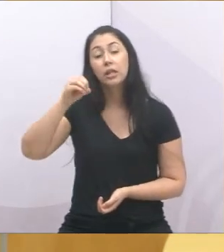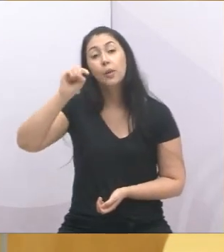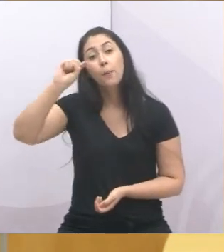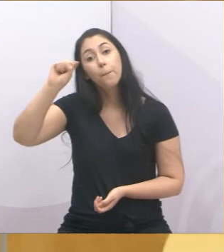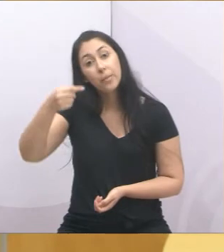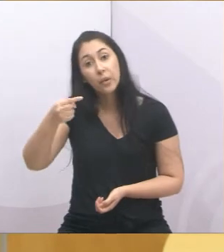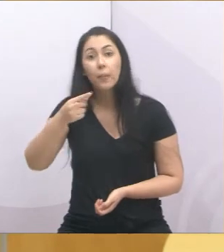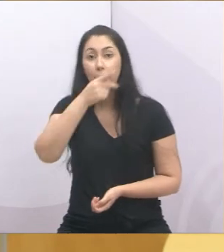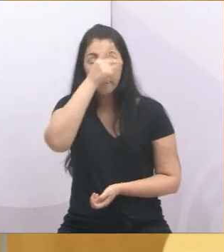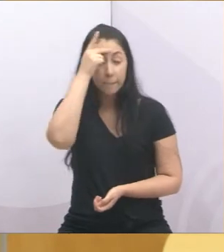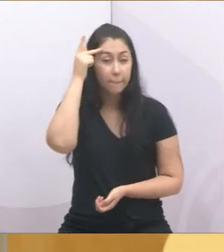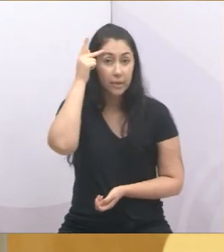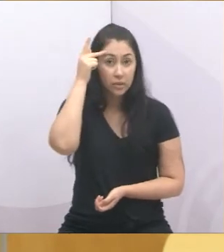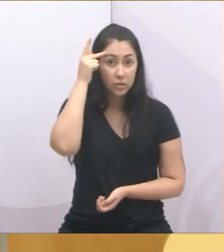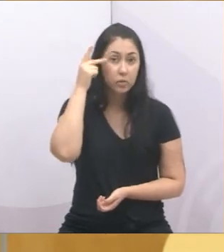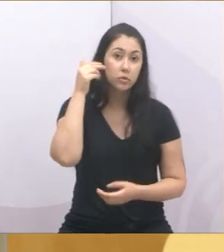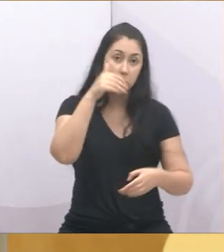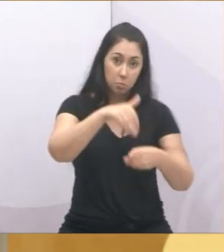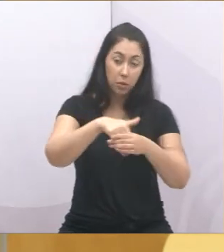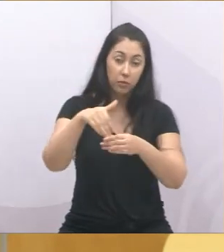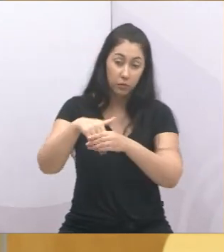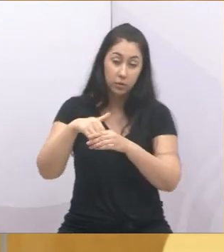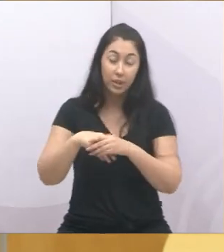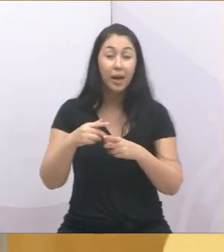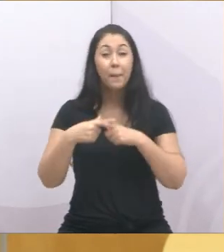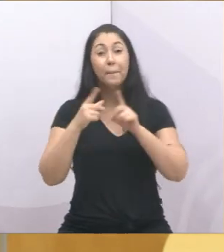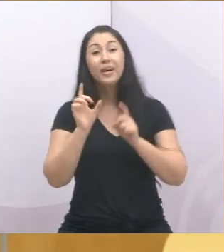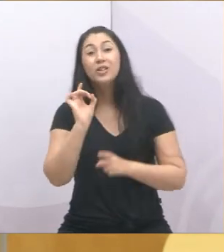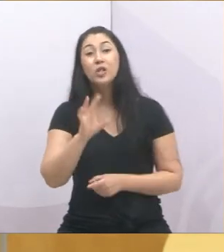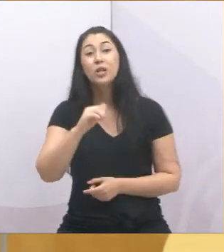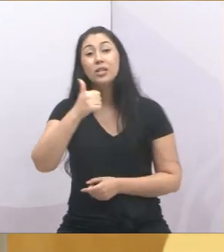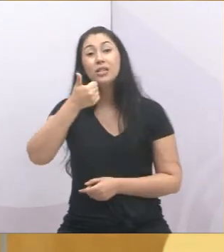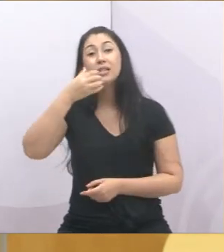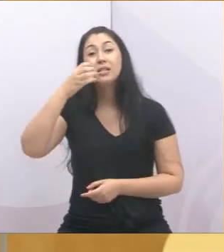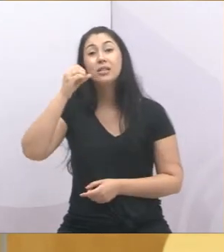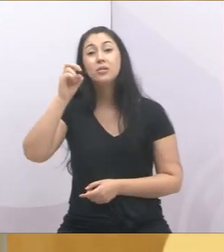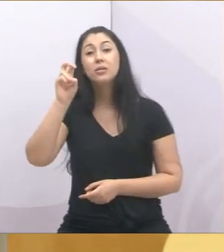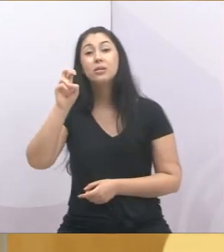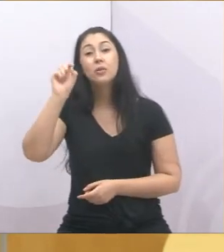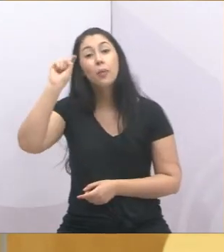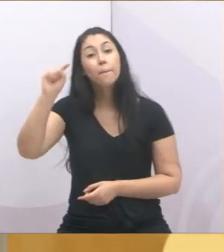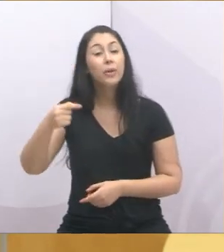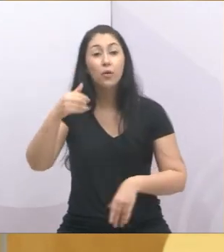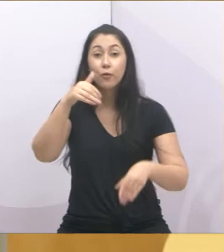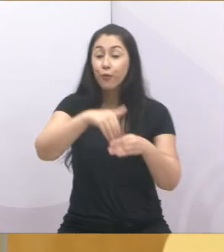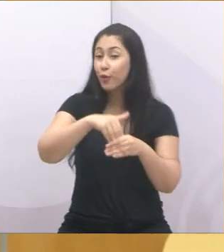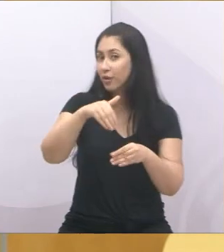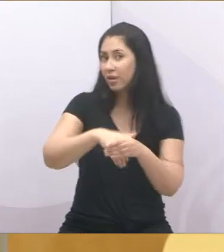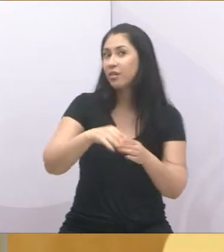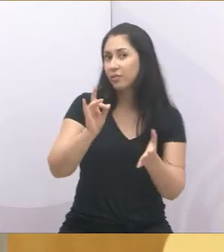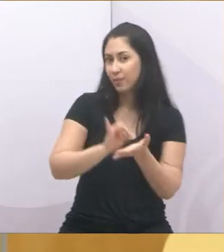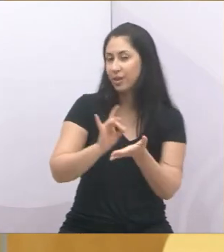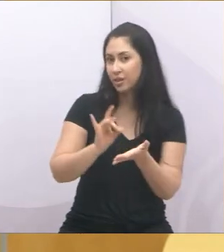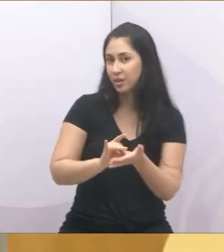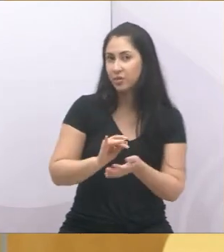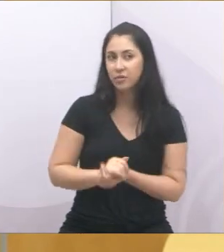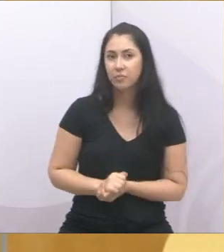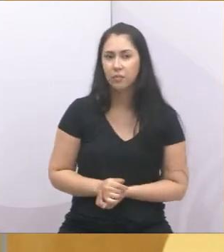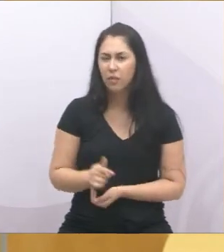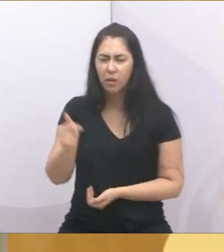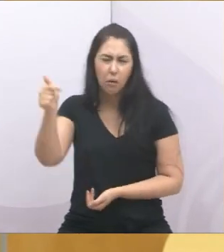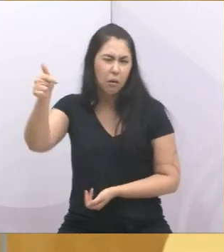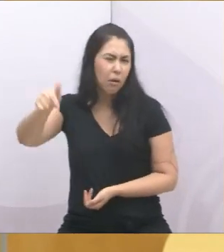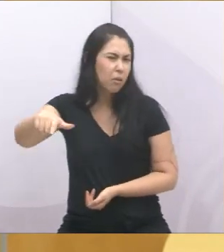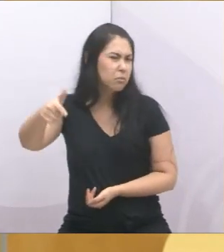eleitores. E apenas 105 mil votaram favorável. Os demais